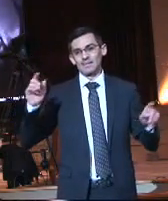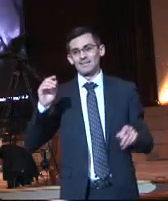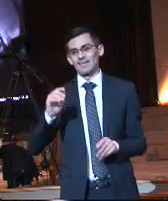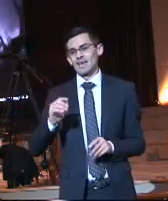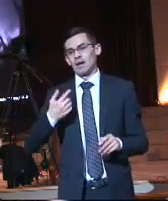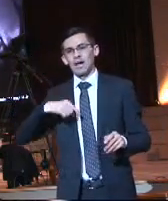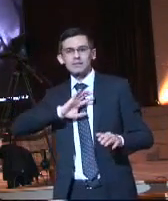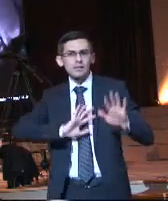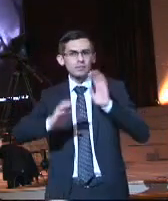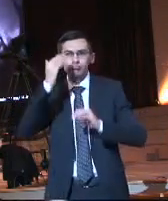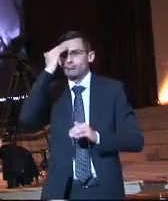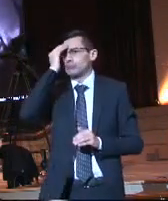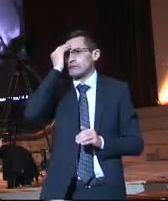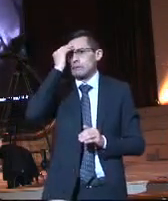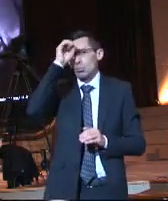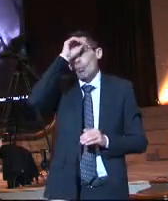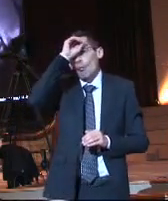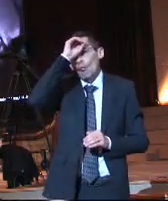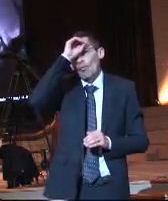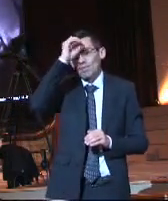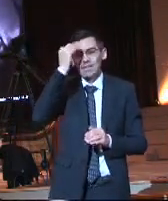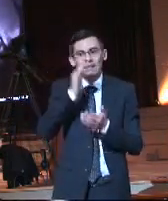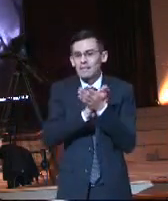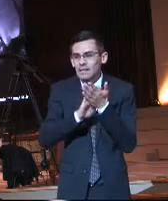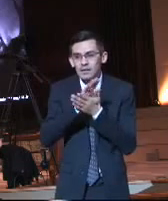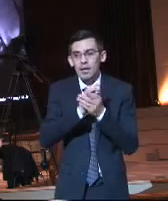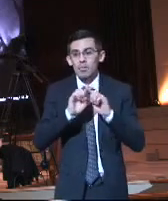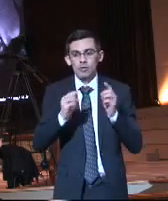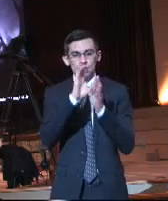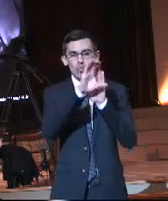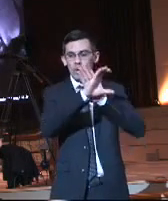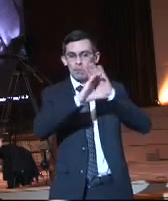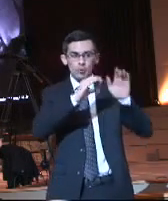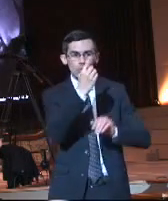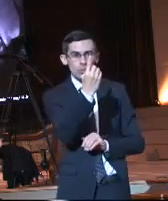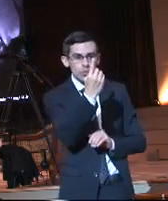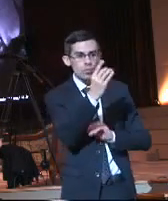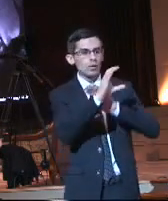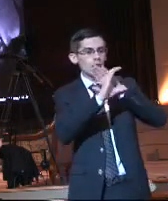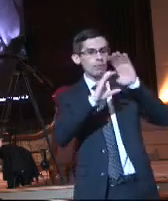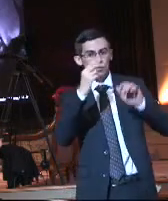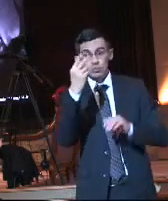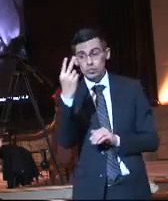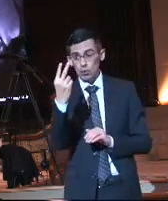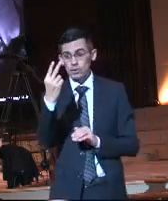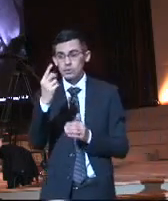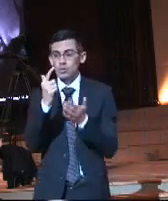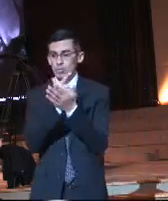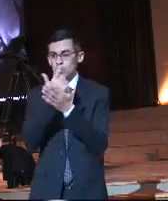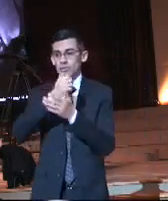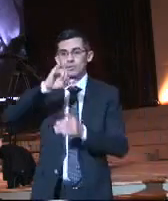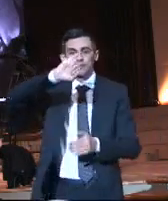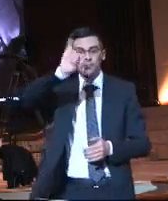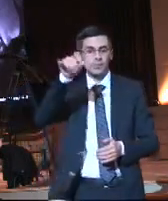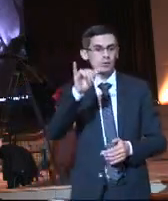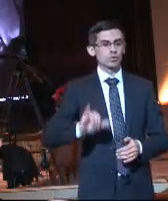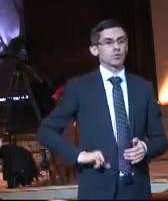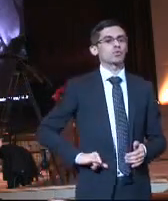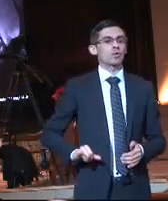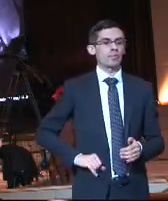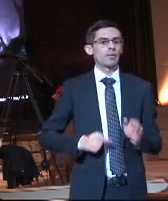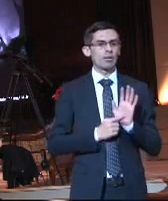nosso entendimento. E é interessante como o capítulo 1 e o capítulo 2 do livro de Jó vão colocar